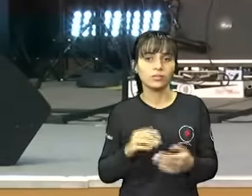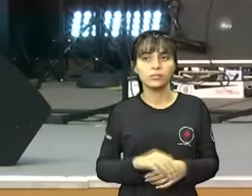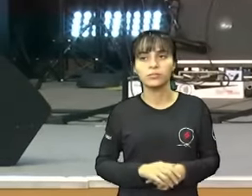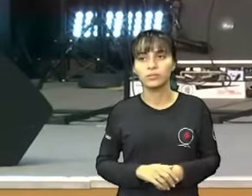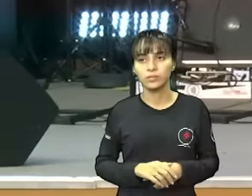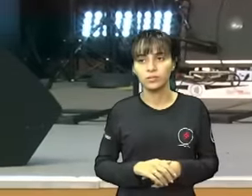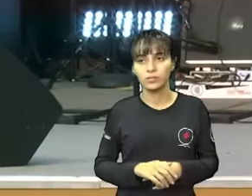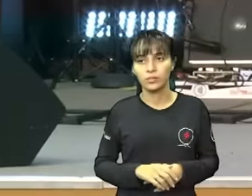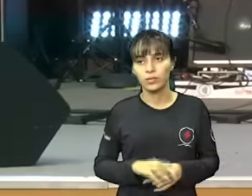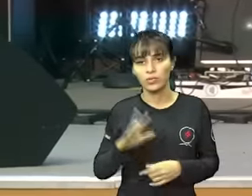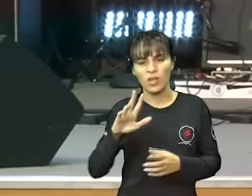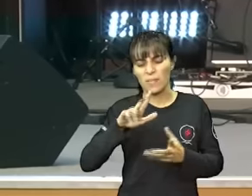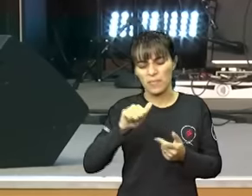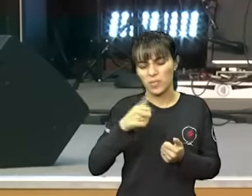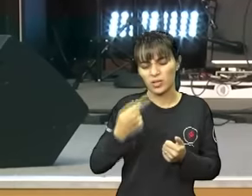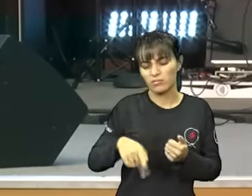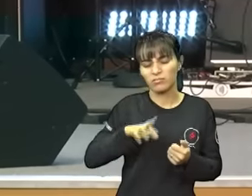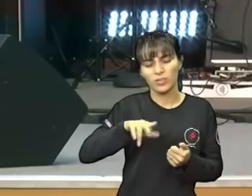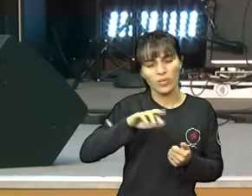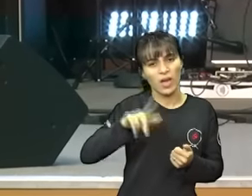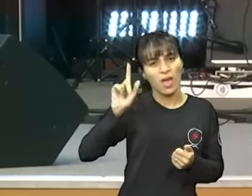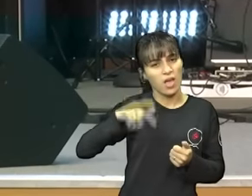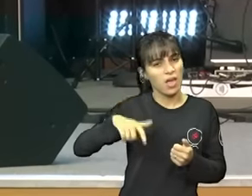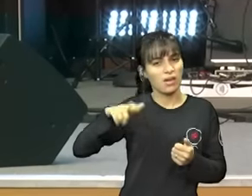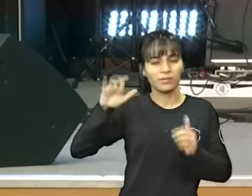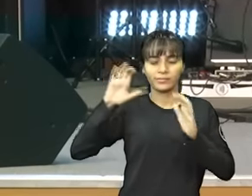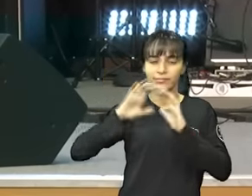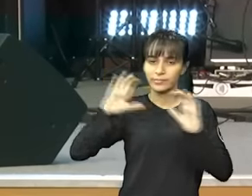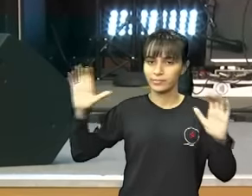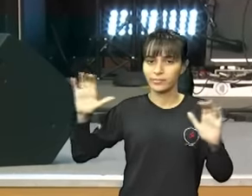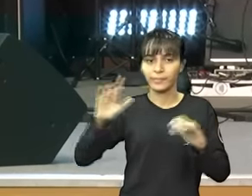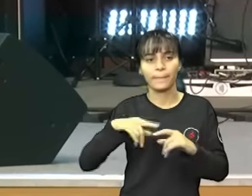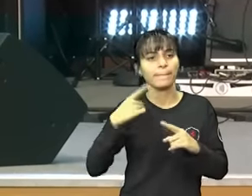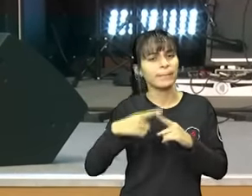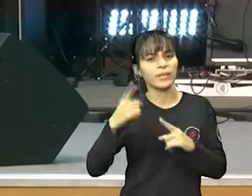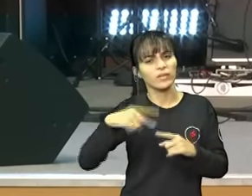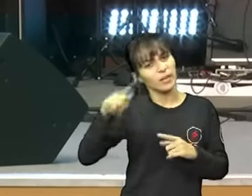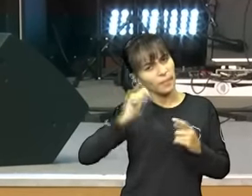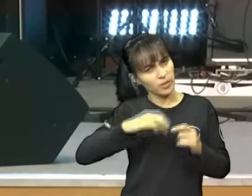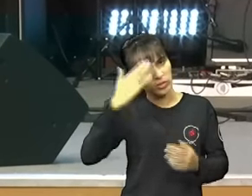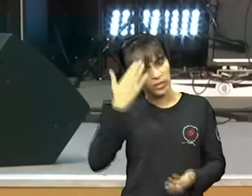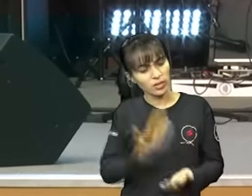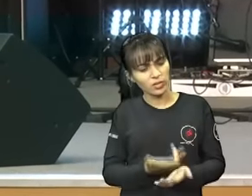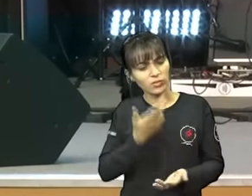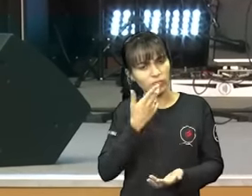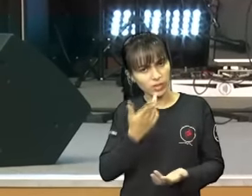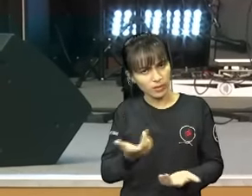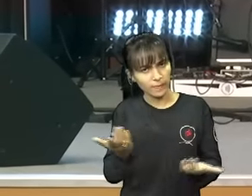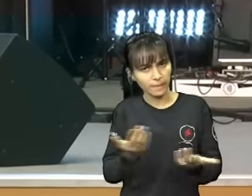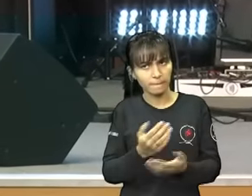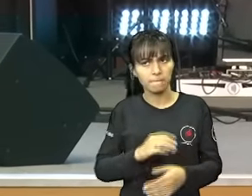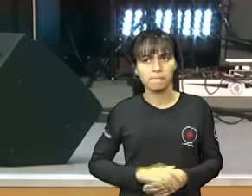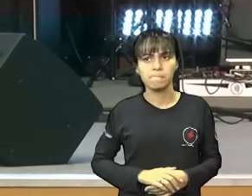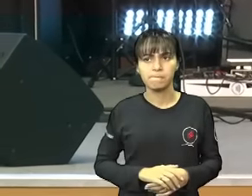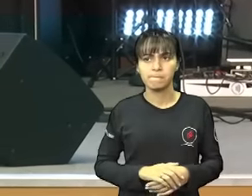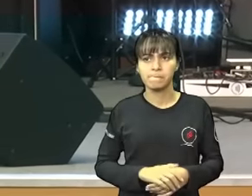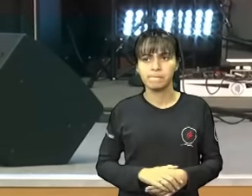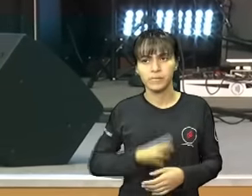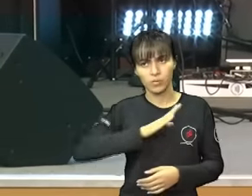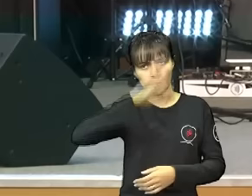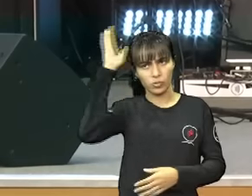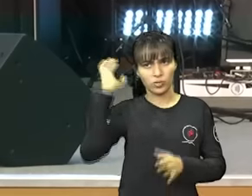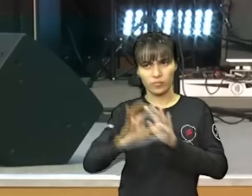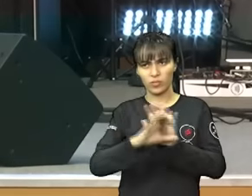não é do mundo natural é porque você pode crer no que eu acabei de falar e a Bíblia diz em romanos